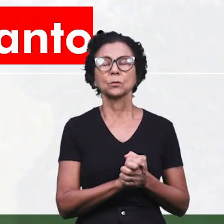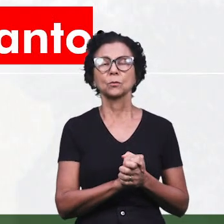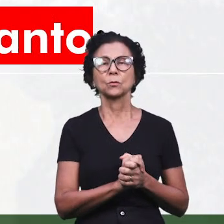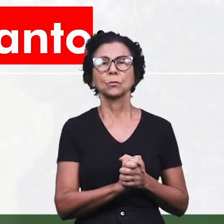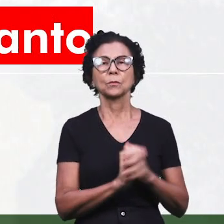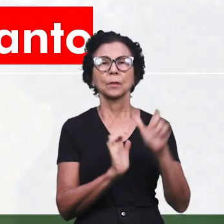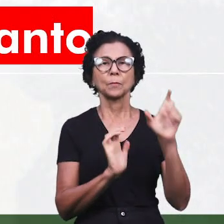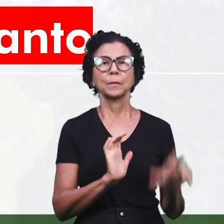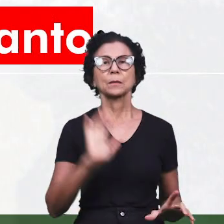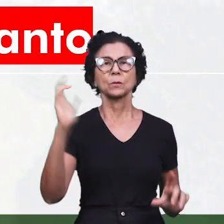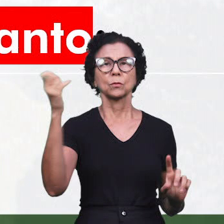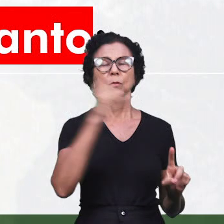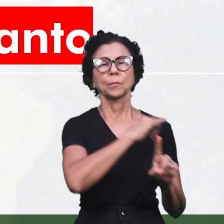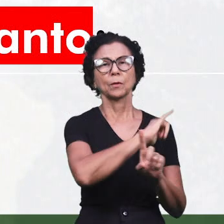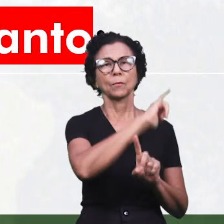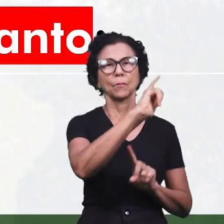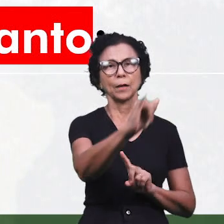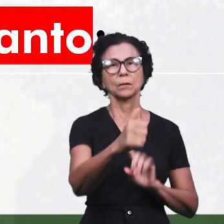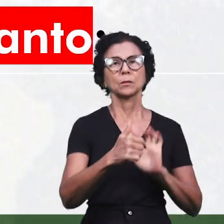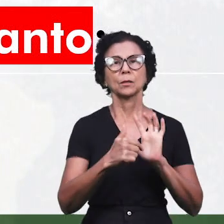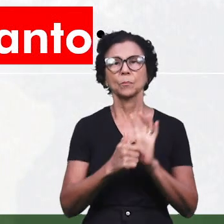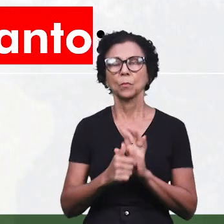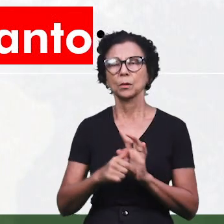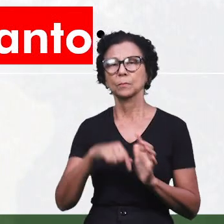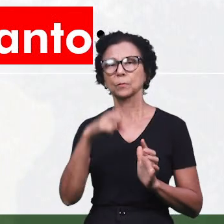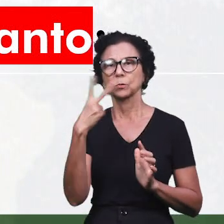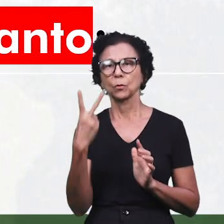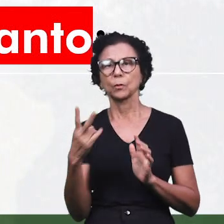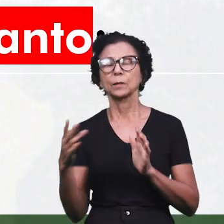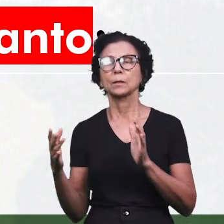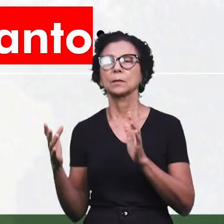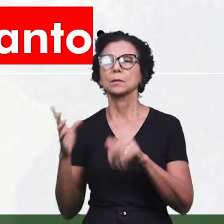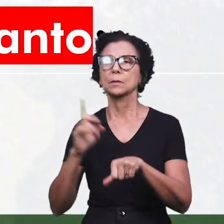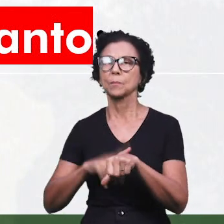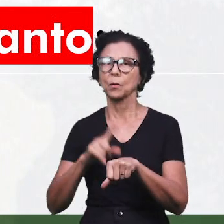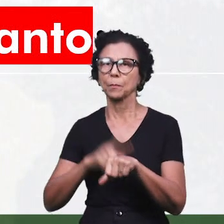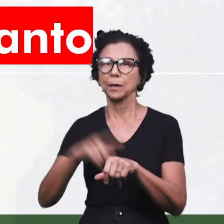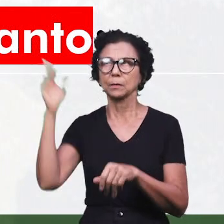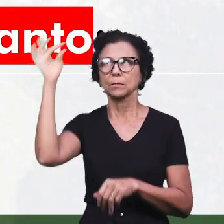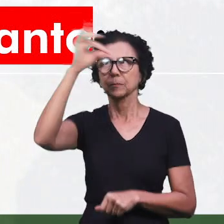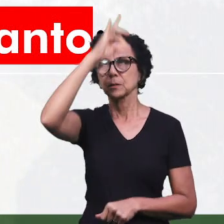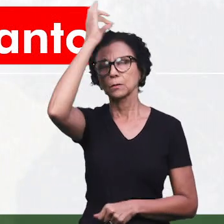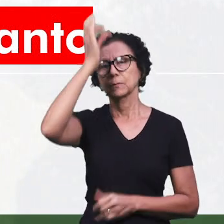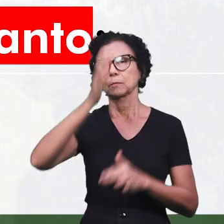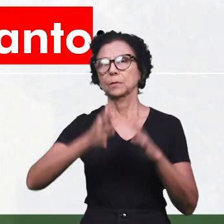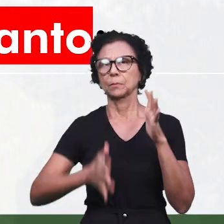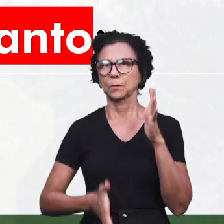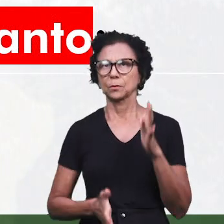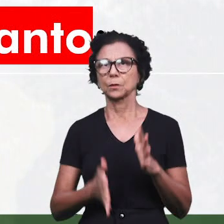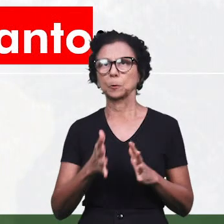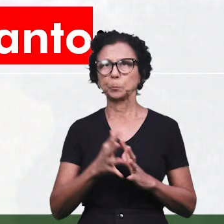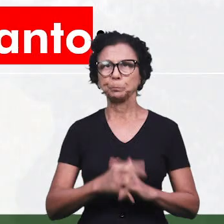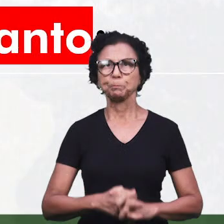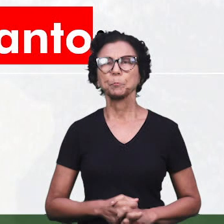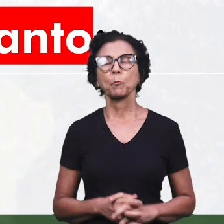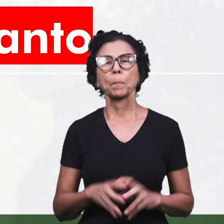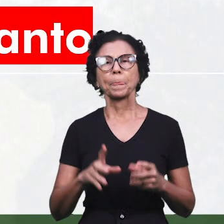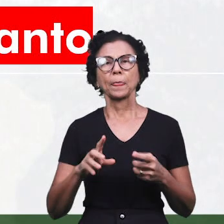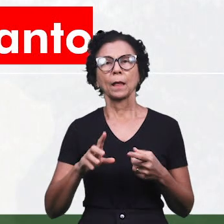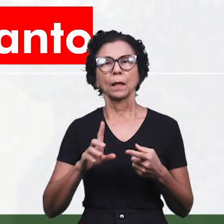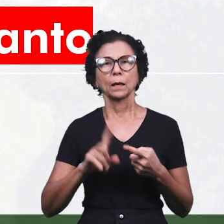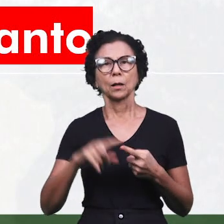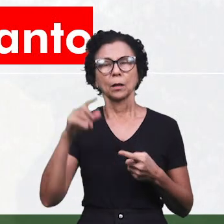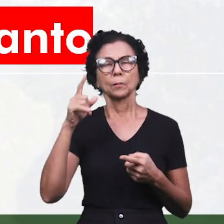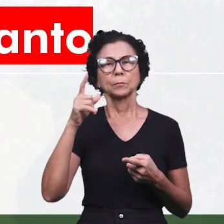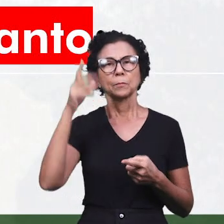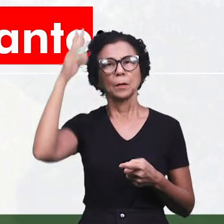2 momentos do derramamento do Espírito Santo. Aquele que houve lá no Pentecostes, Éfeso, e aquele que houve depois a partir de